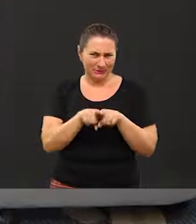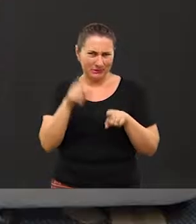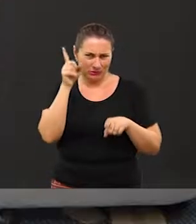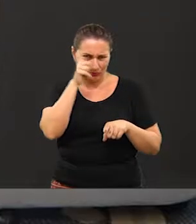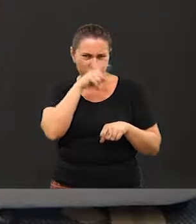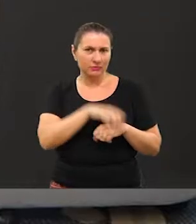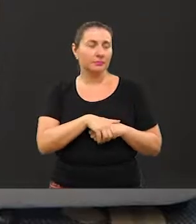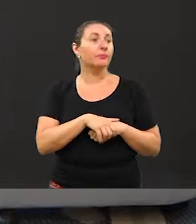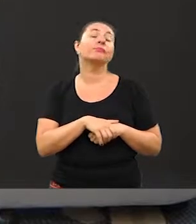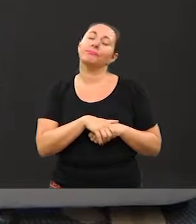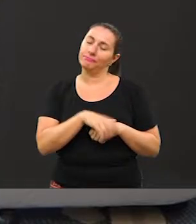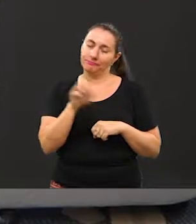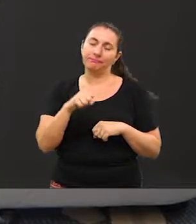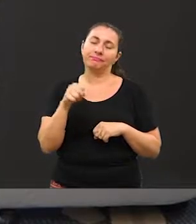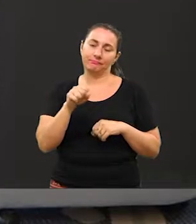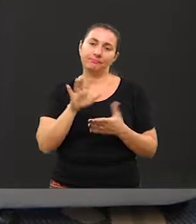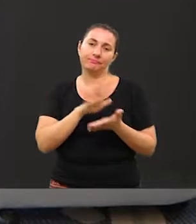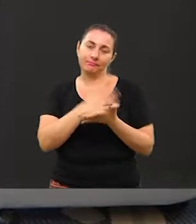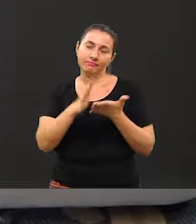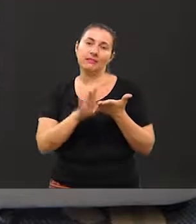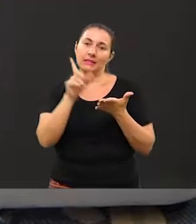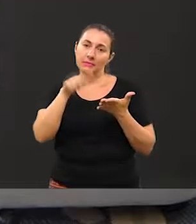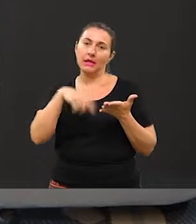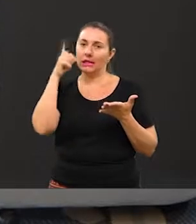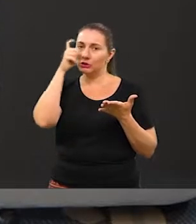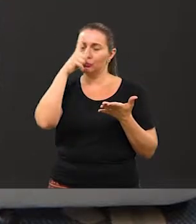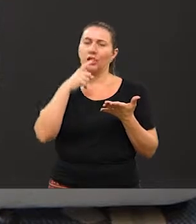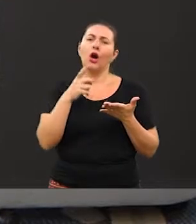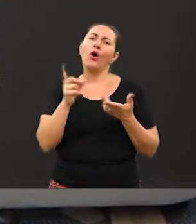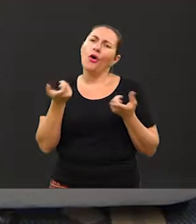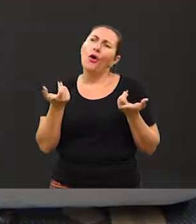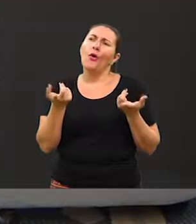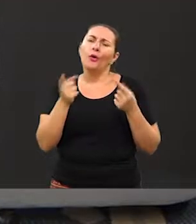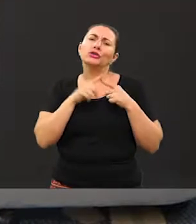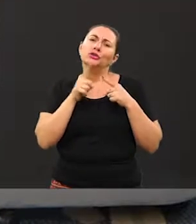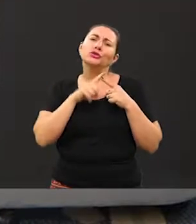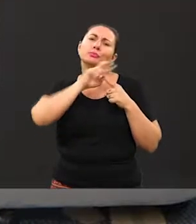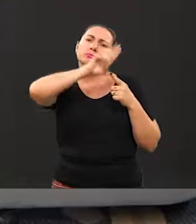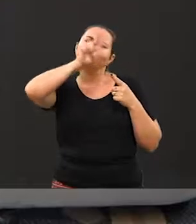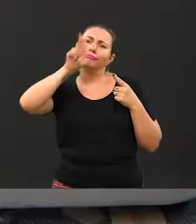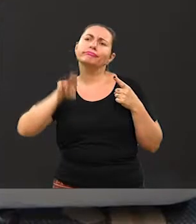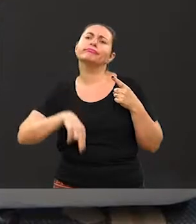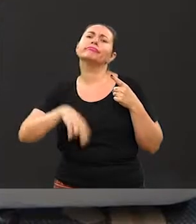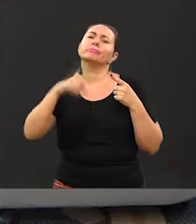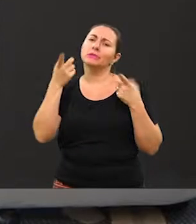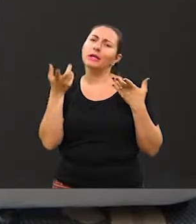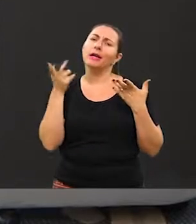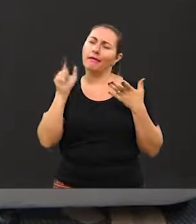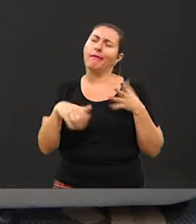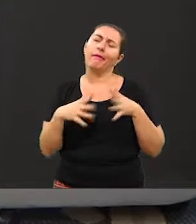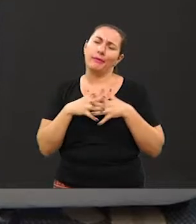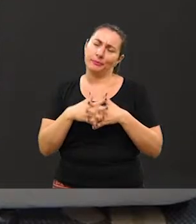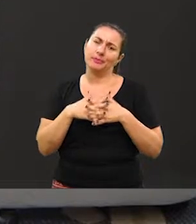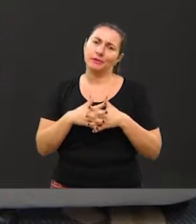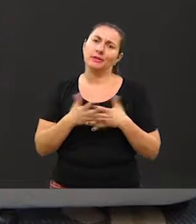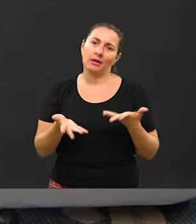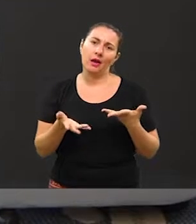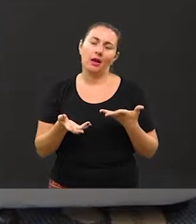difícil, né? Samba também. Conseguir colocar Olha, todas as categorias, assim, se quiser complicar, consegue.